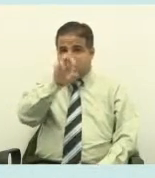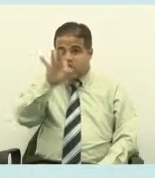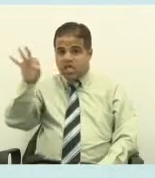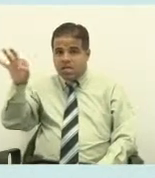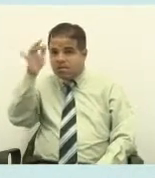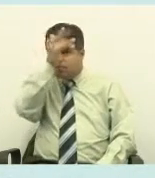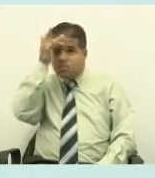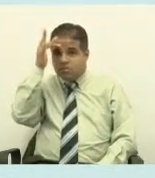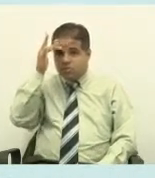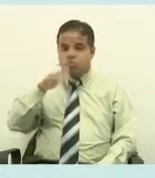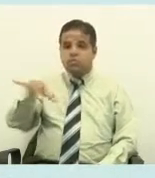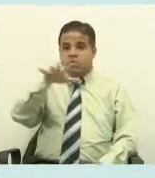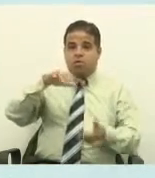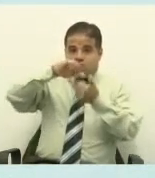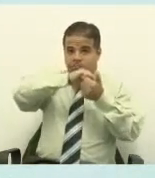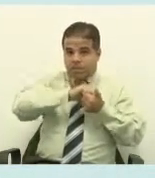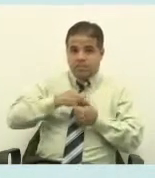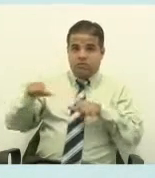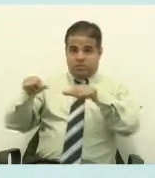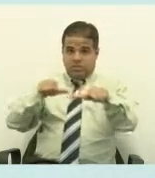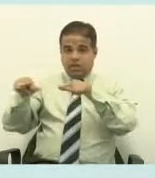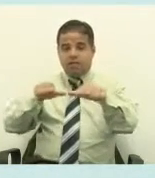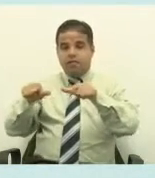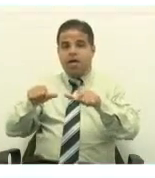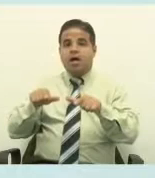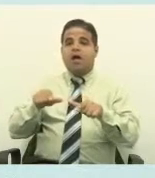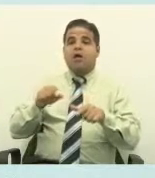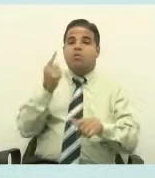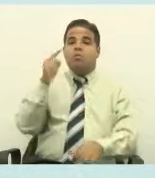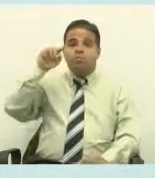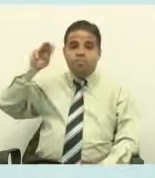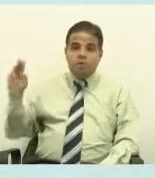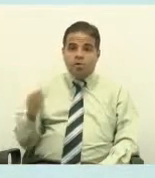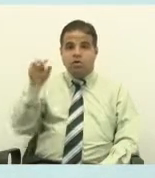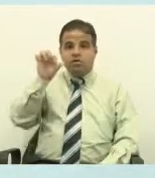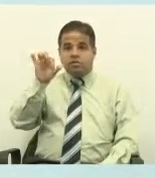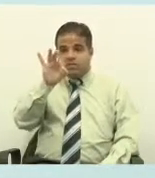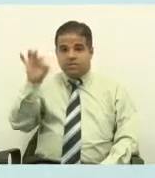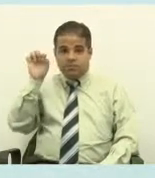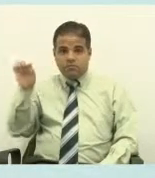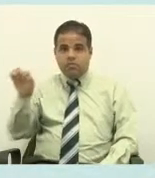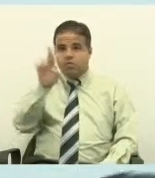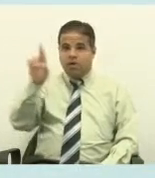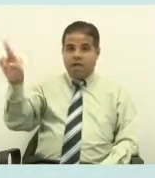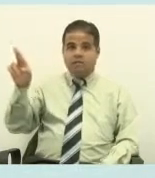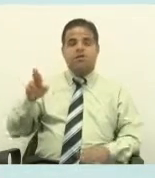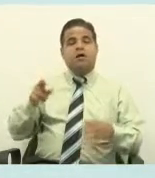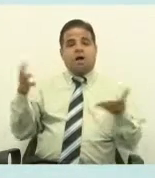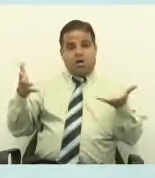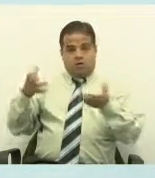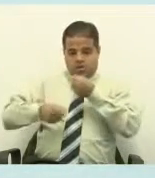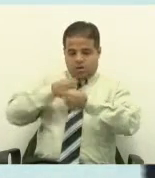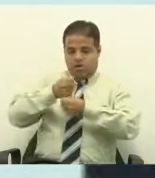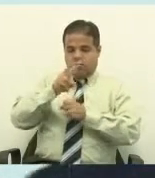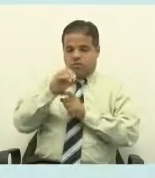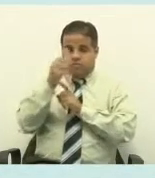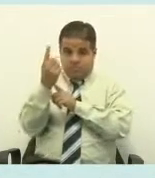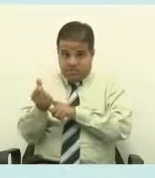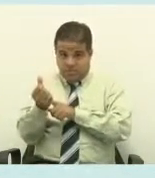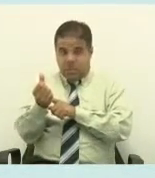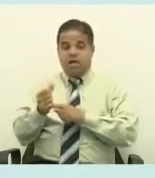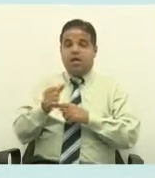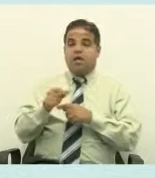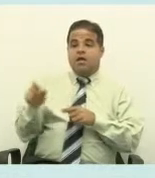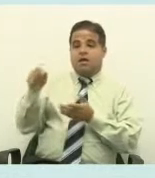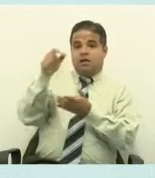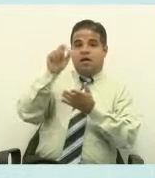pessoas na qualificação do trabalho por R$1.900.000. Agora, em 2016,